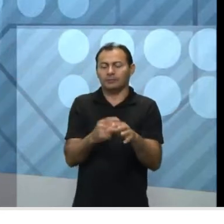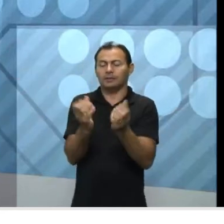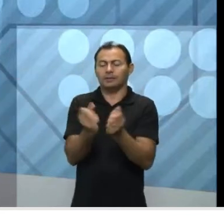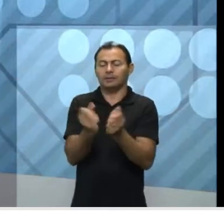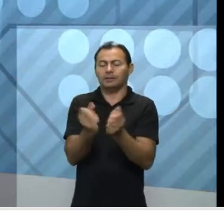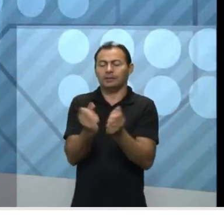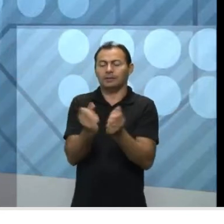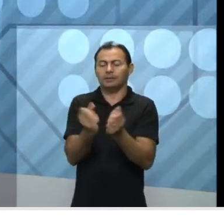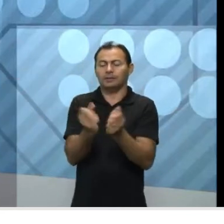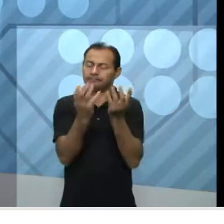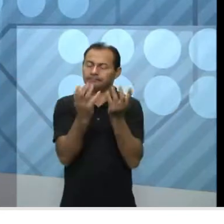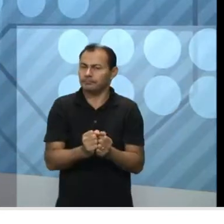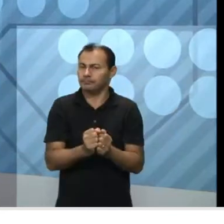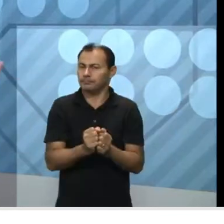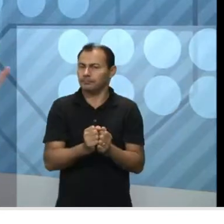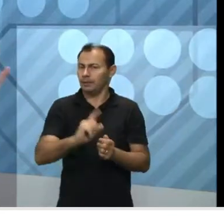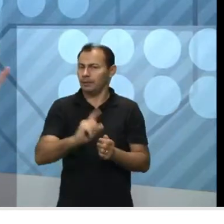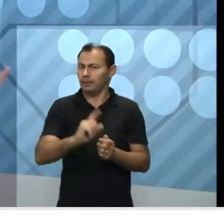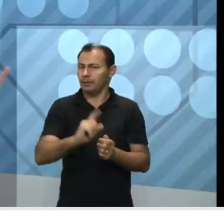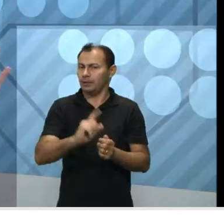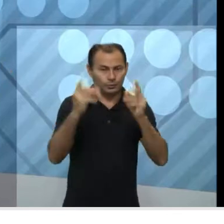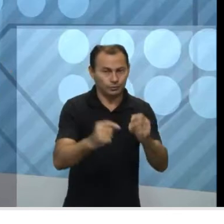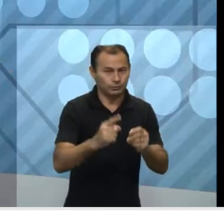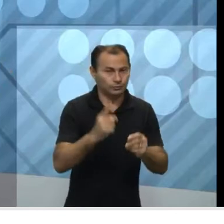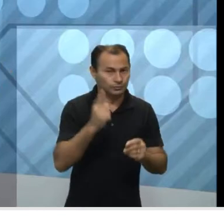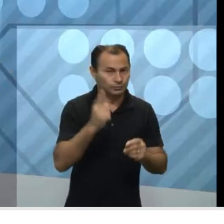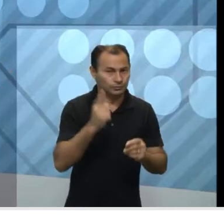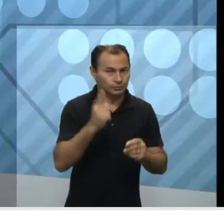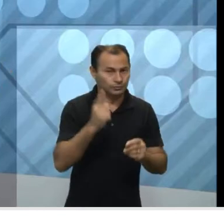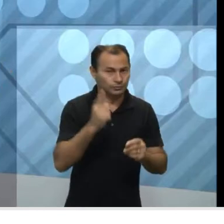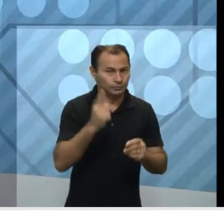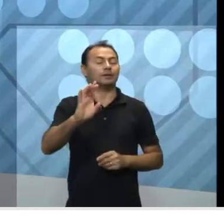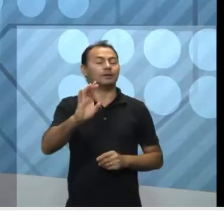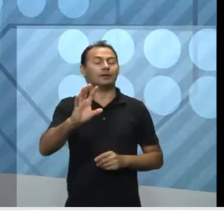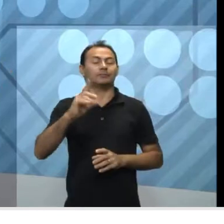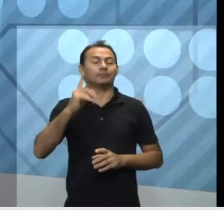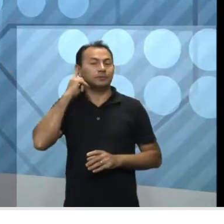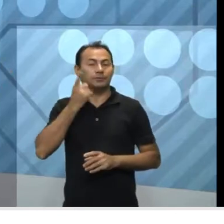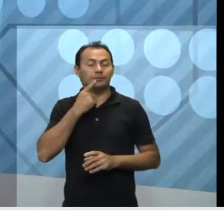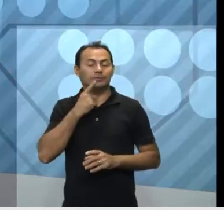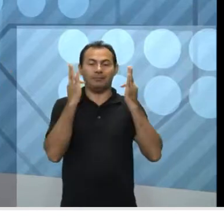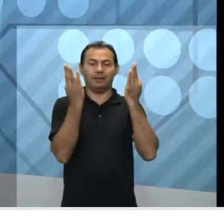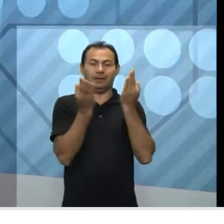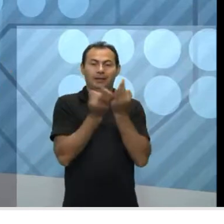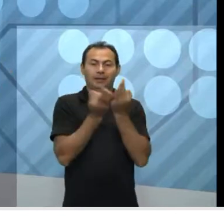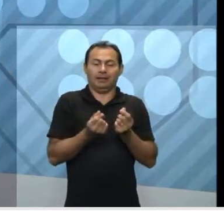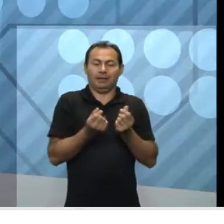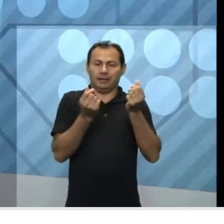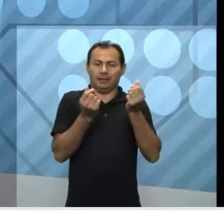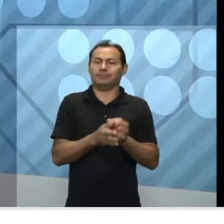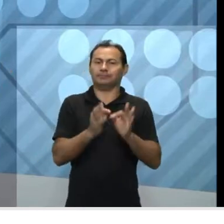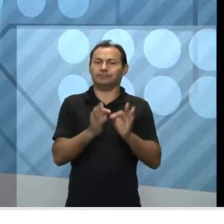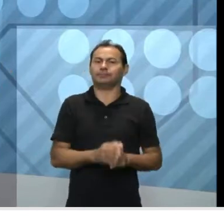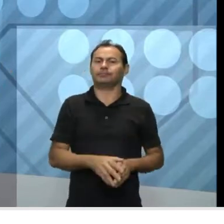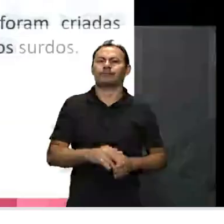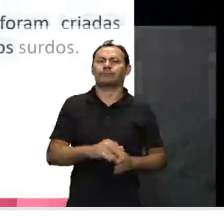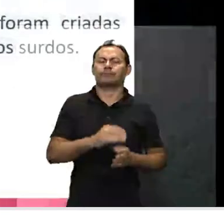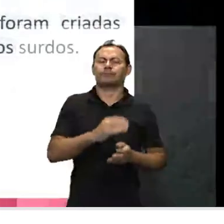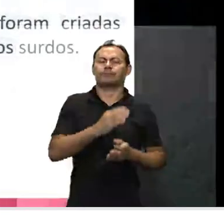todos os surdos, eram surdos de famílias nobres, certo? Então a gente vai ver na Idade Moderna, o ensino